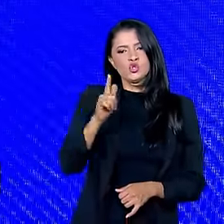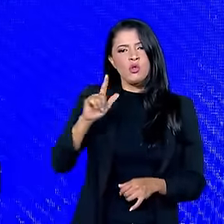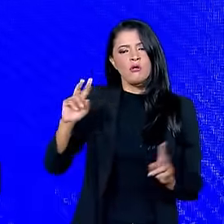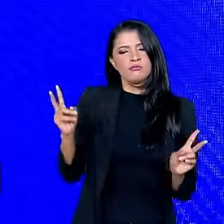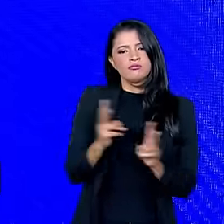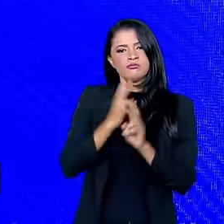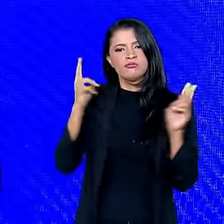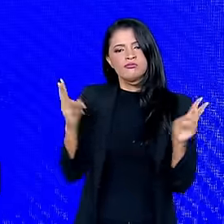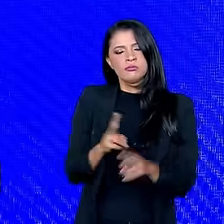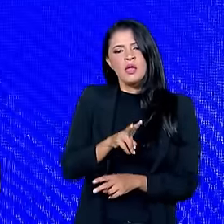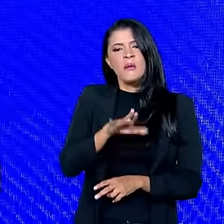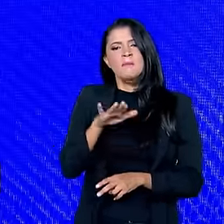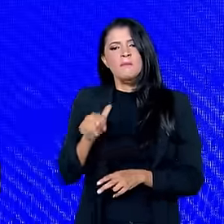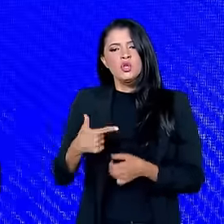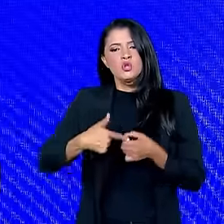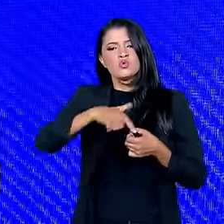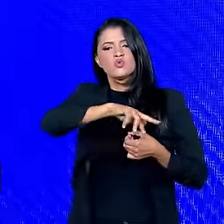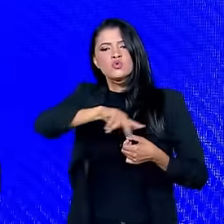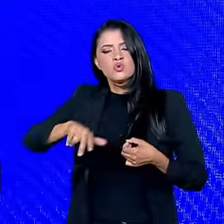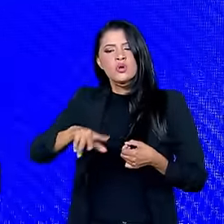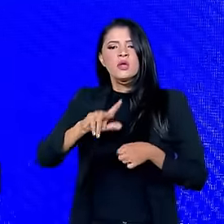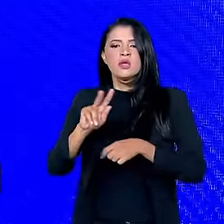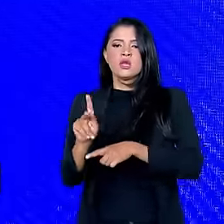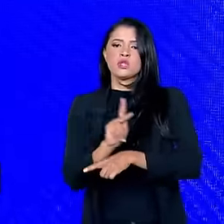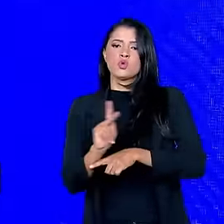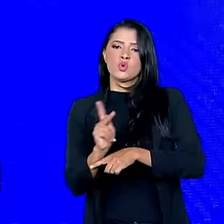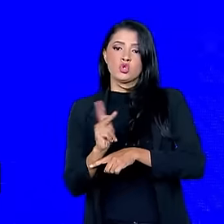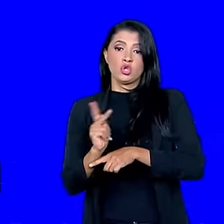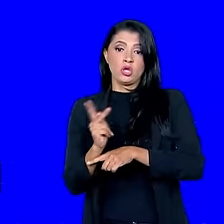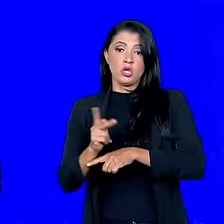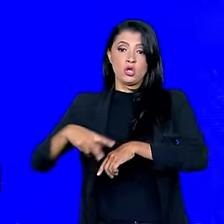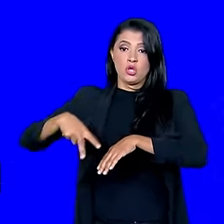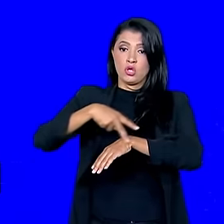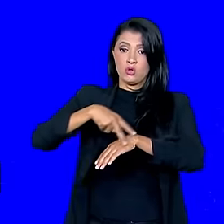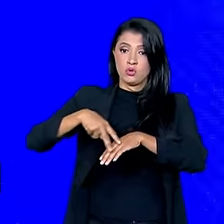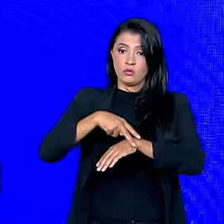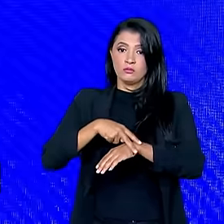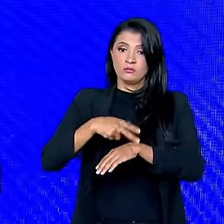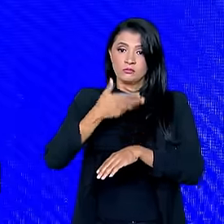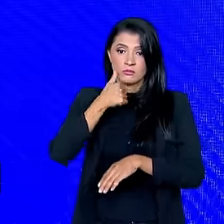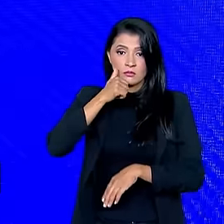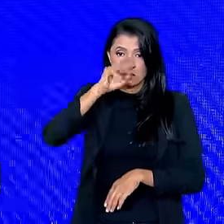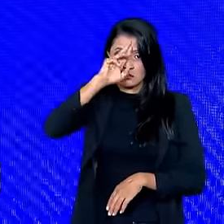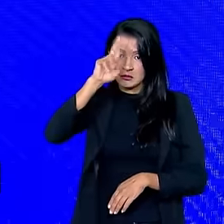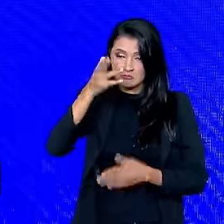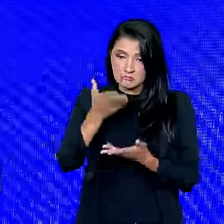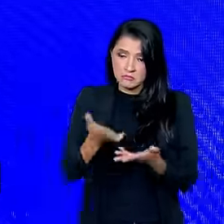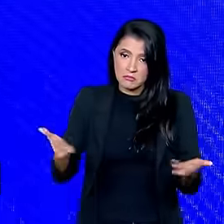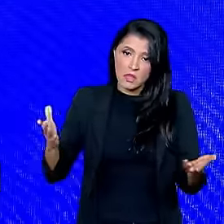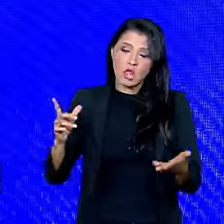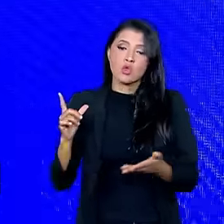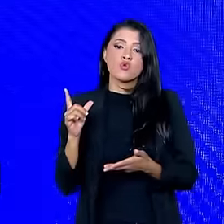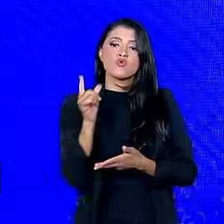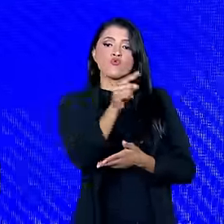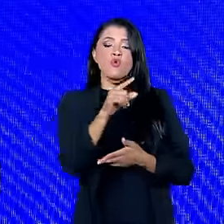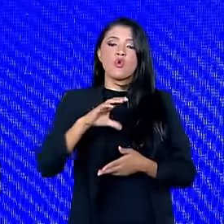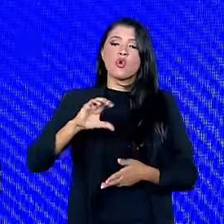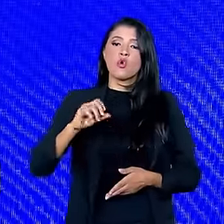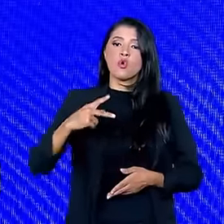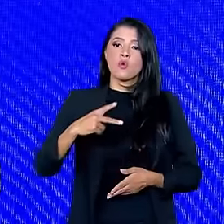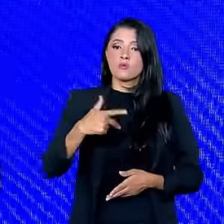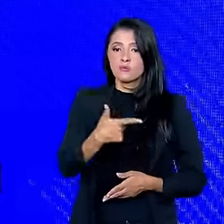eólica, biocombustíveis e hidrogênio verde. Senhoras e senhores, parto hoje para a